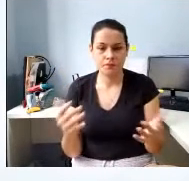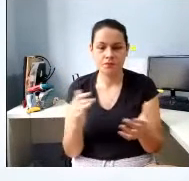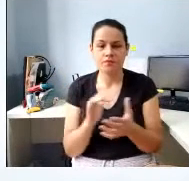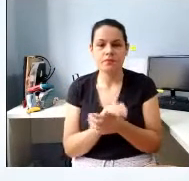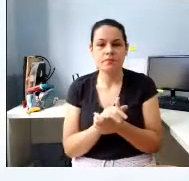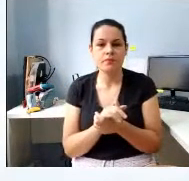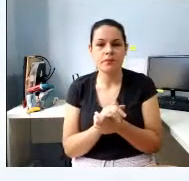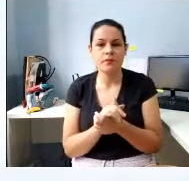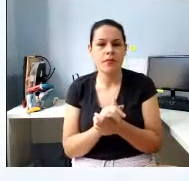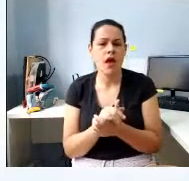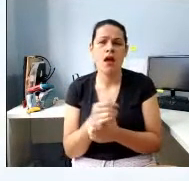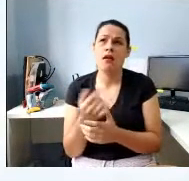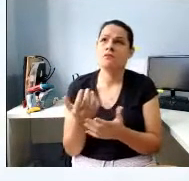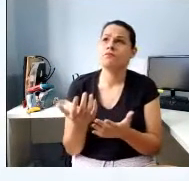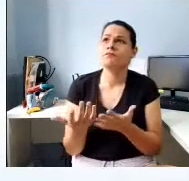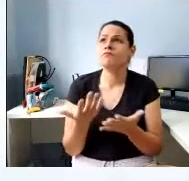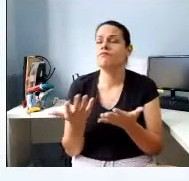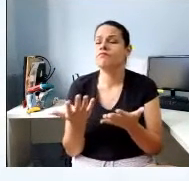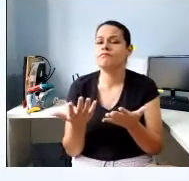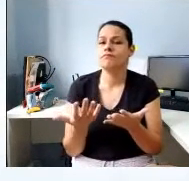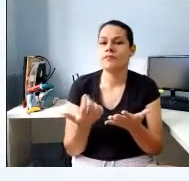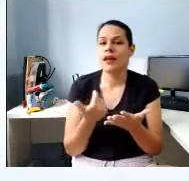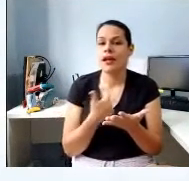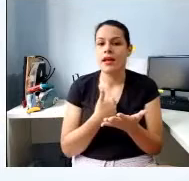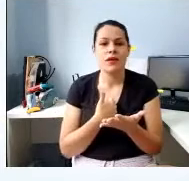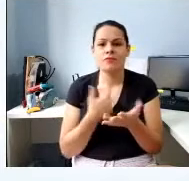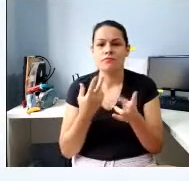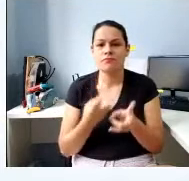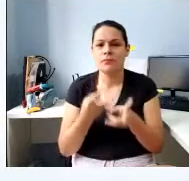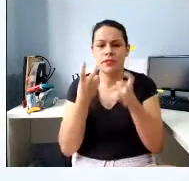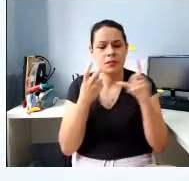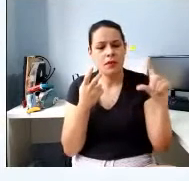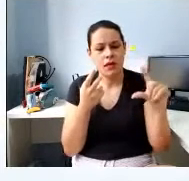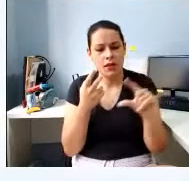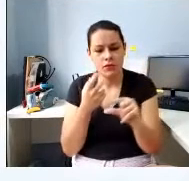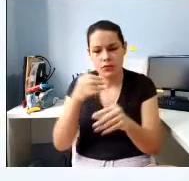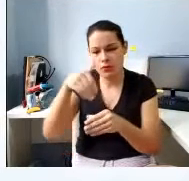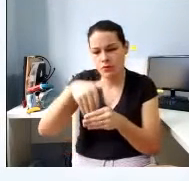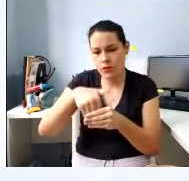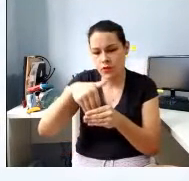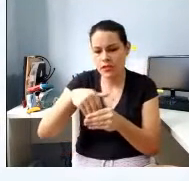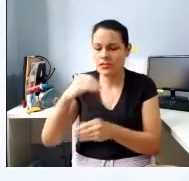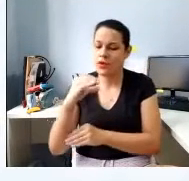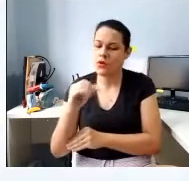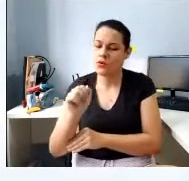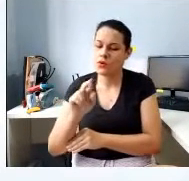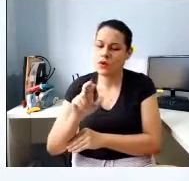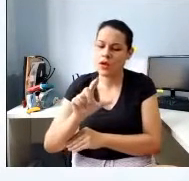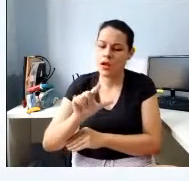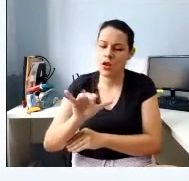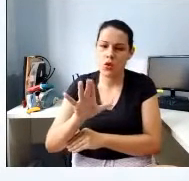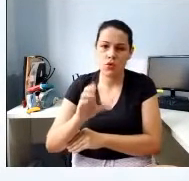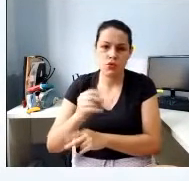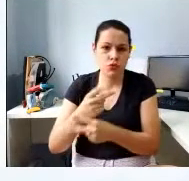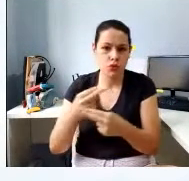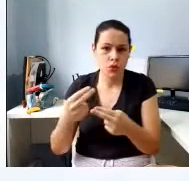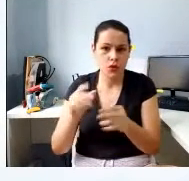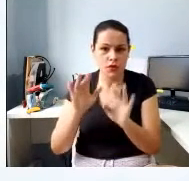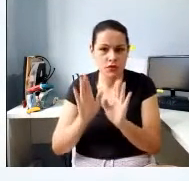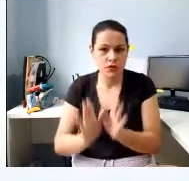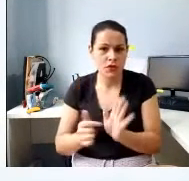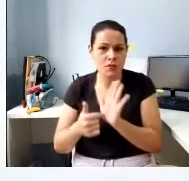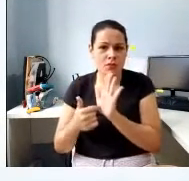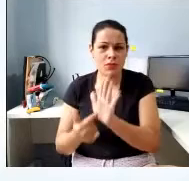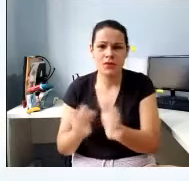vejo, vamos dizer assim, essa redução de votação do Carluxo, em alguma medida já estava previsto em função do